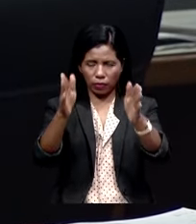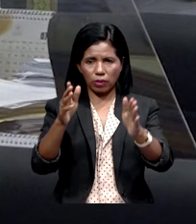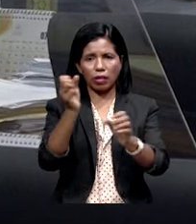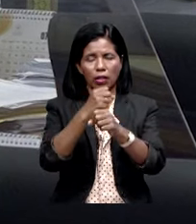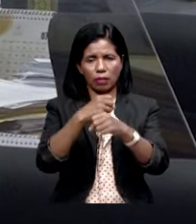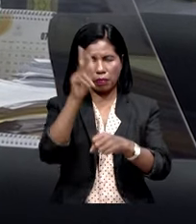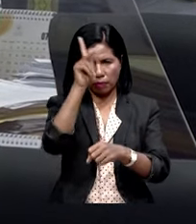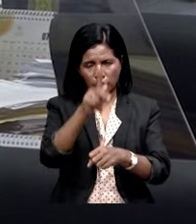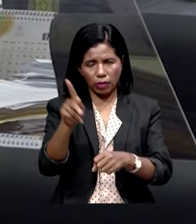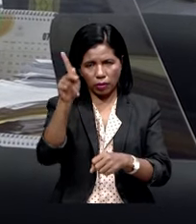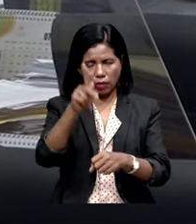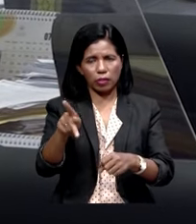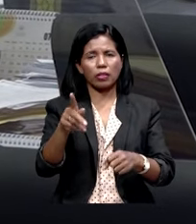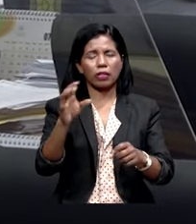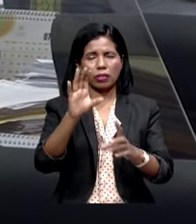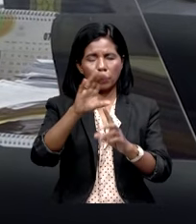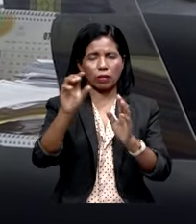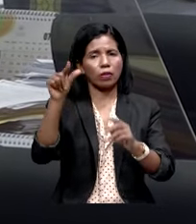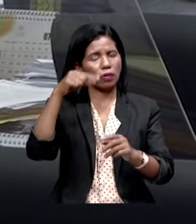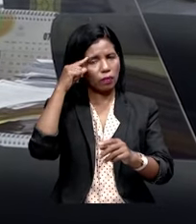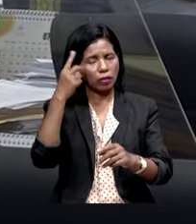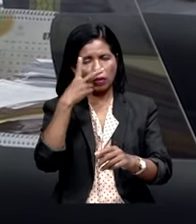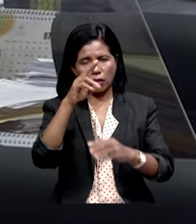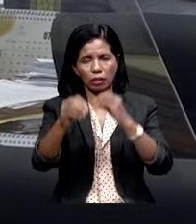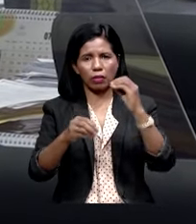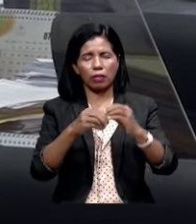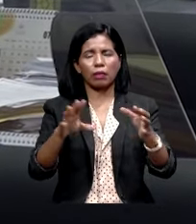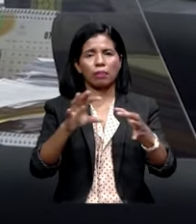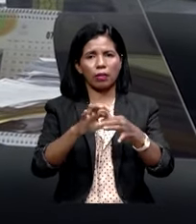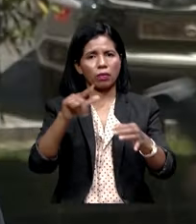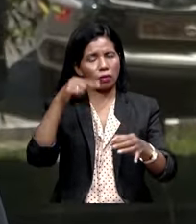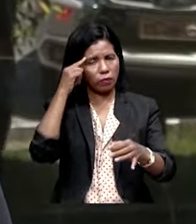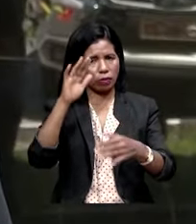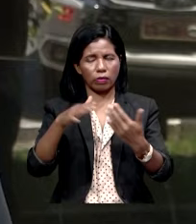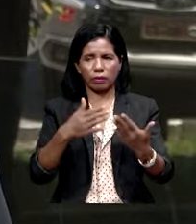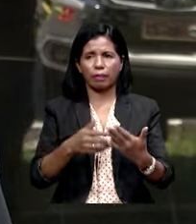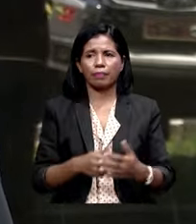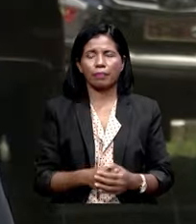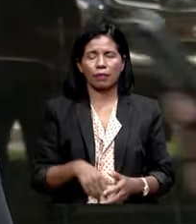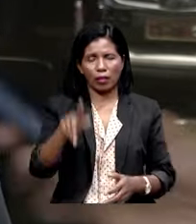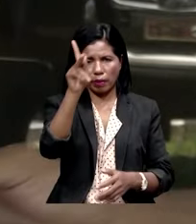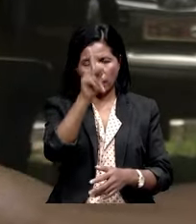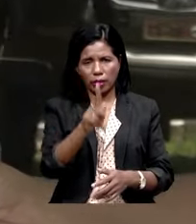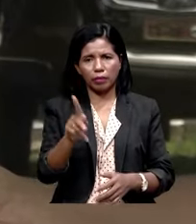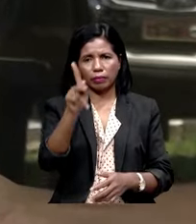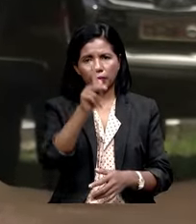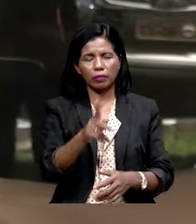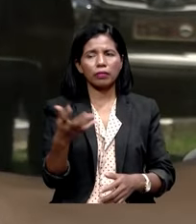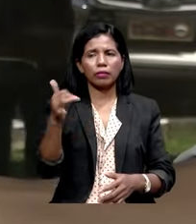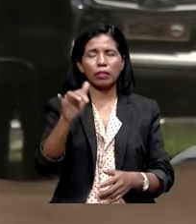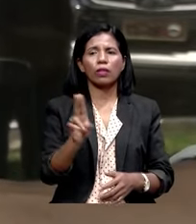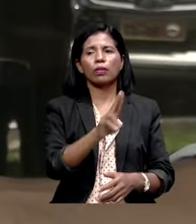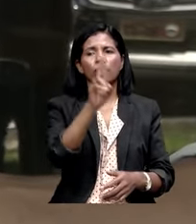ne, no é CF governo, bele halo desempenho, ba serviço, membro do governo Sirani. Pesquisa né cansira